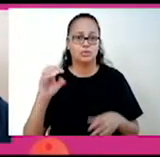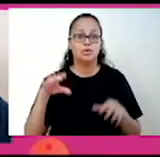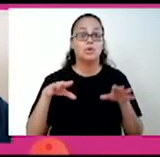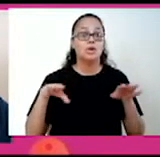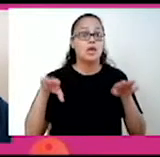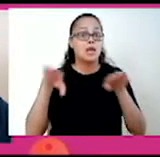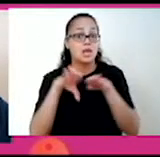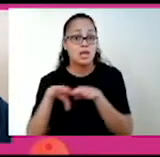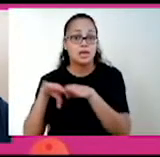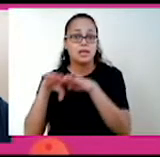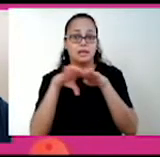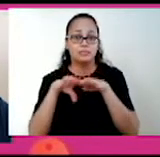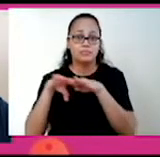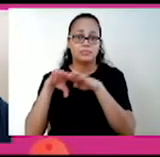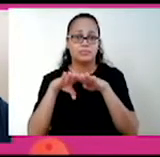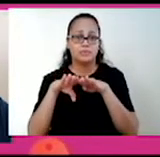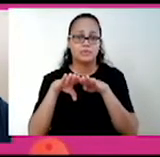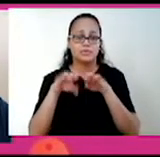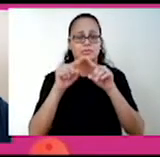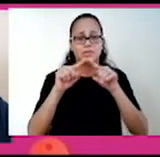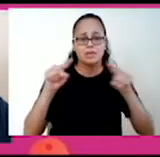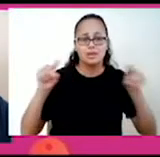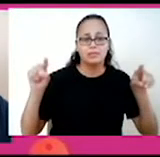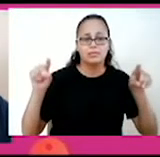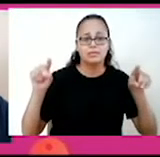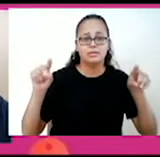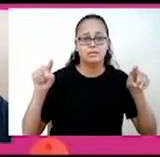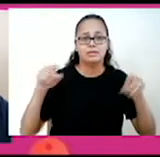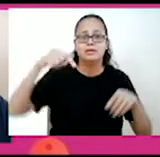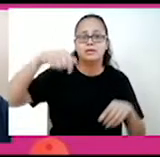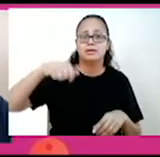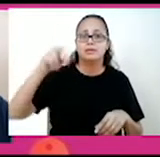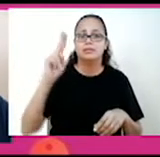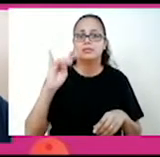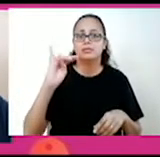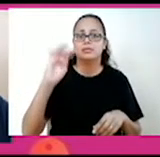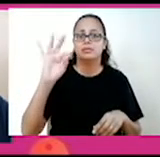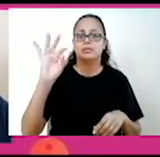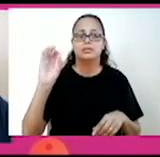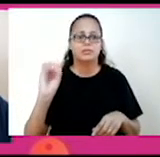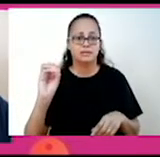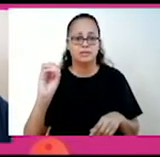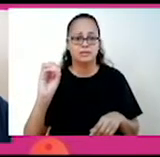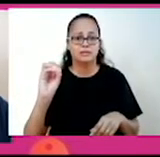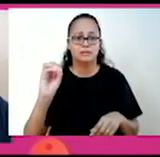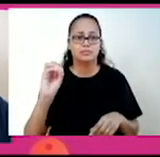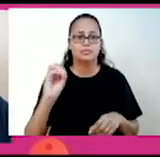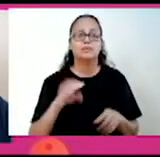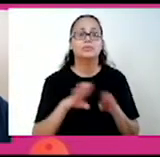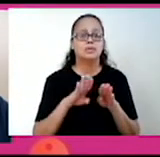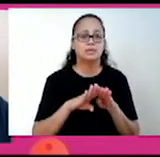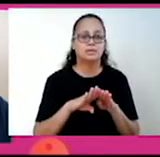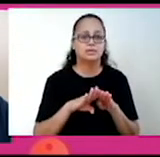latitudes muito próximas, ou seja, elas estão quase aqui na mesma linha, né? Quito, aqui está as coordenadas geográficas dela em